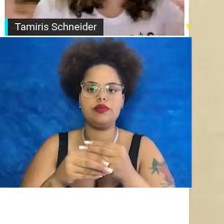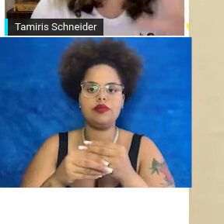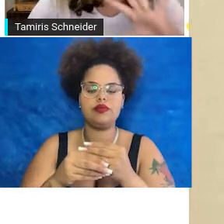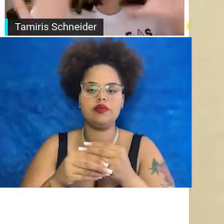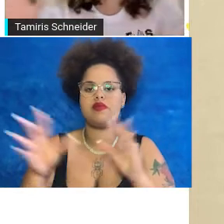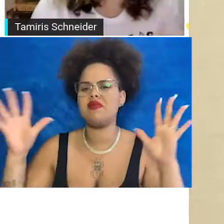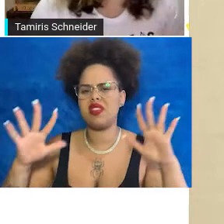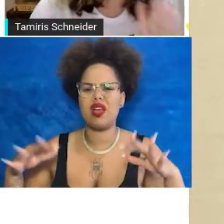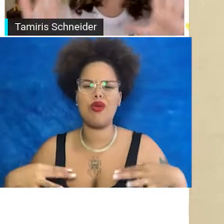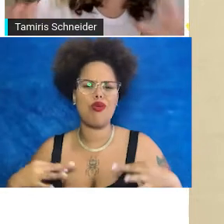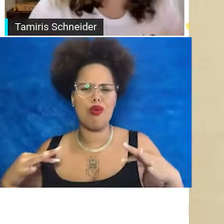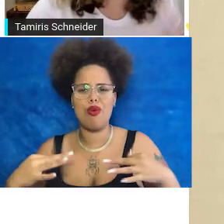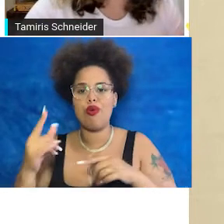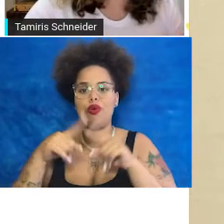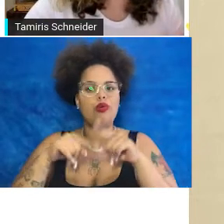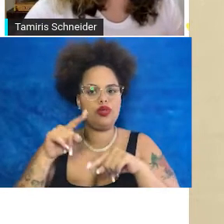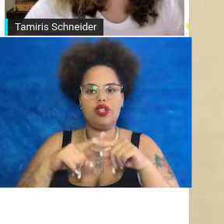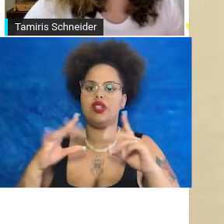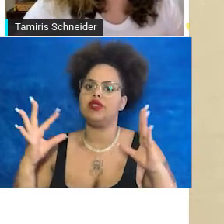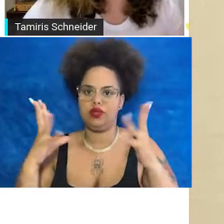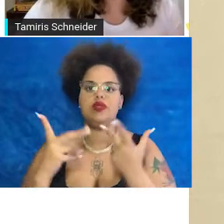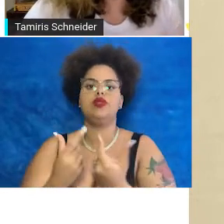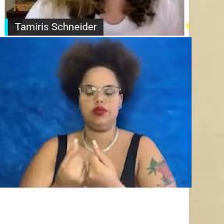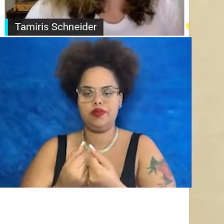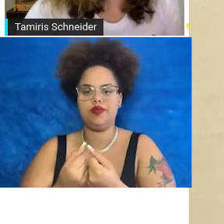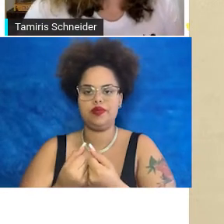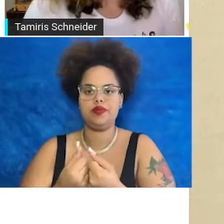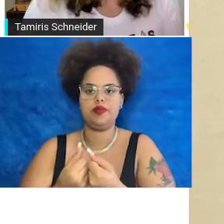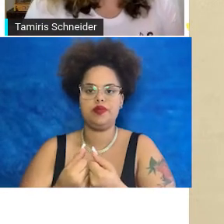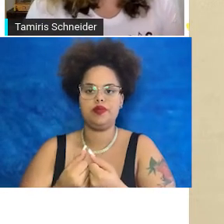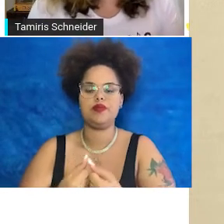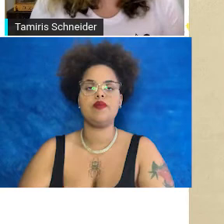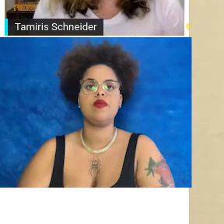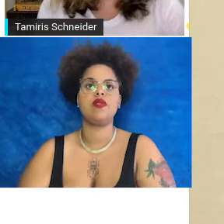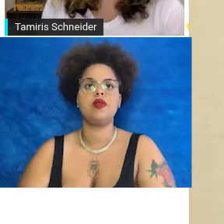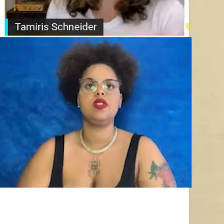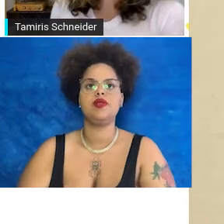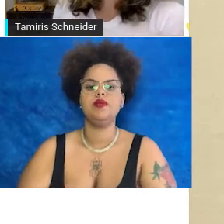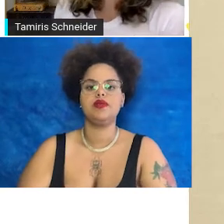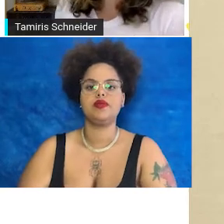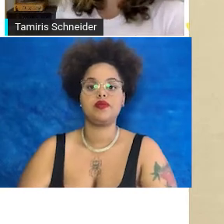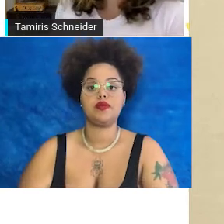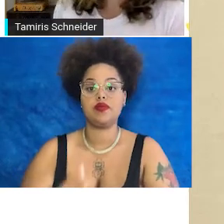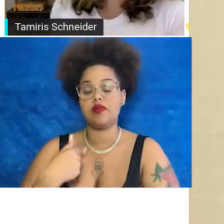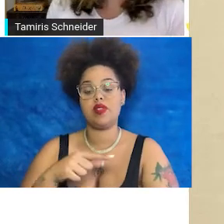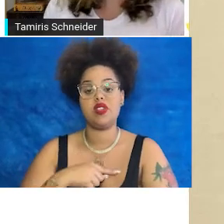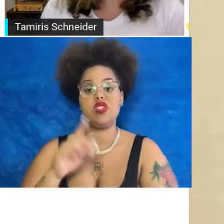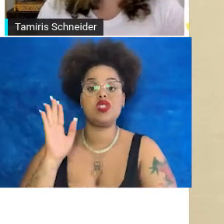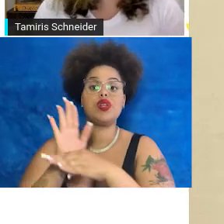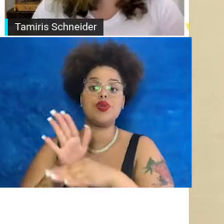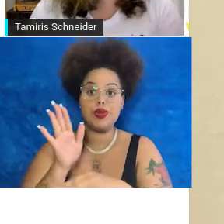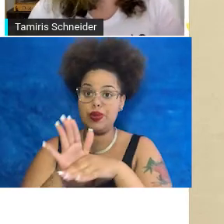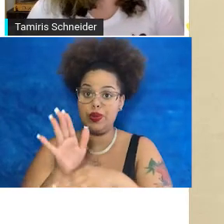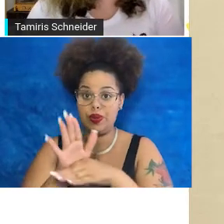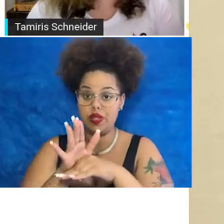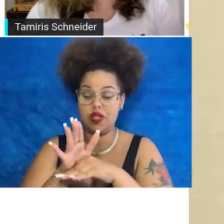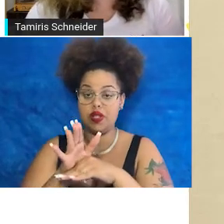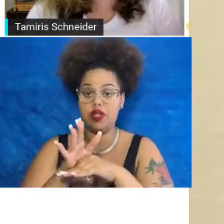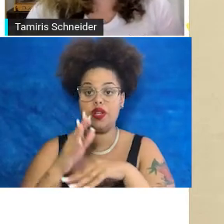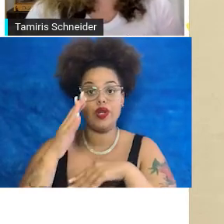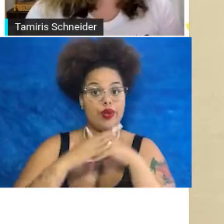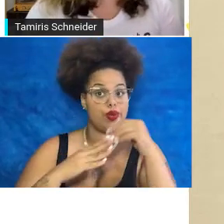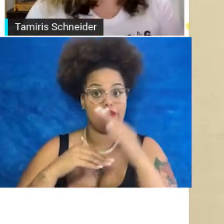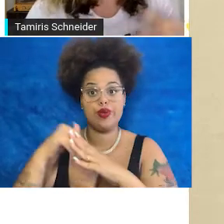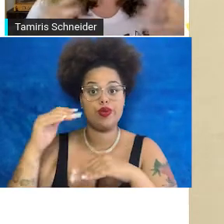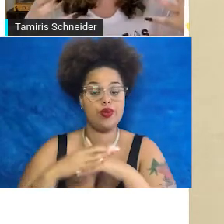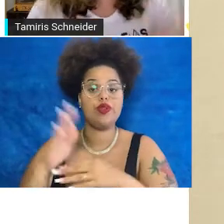Cenário, roupas, objetos de cena, tudo isso. E aí, a gente ajuda a construir o